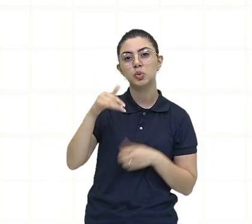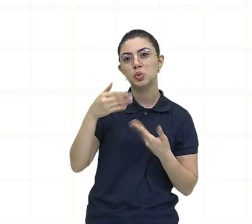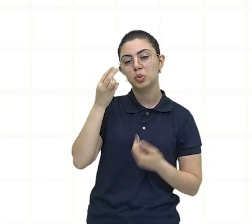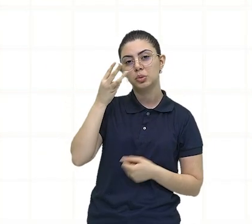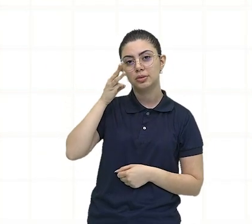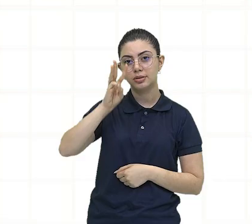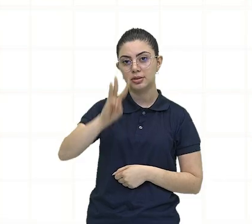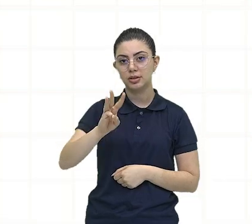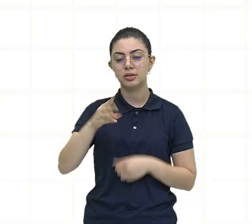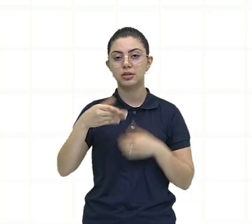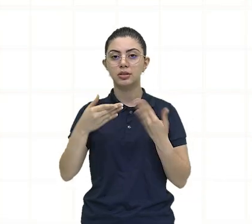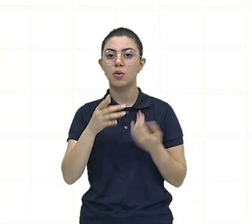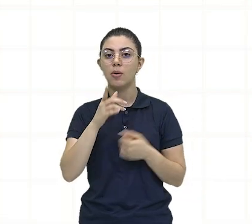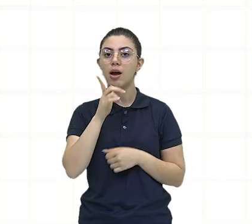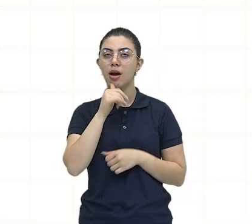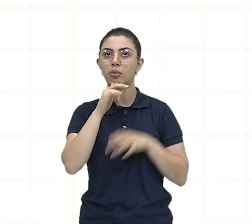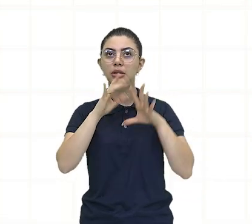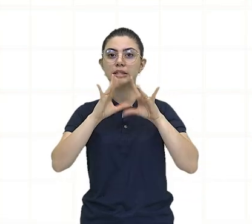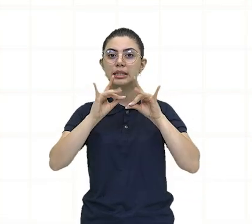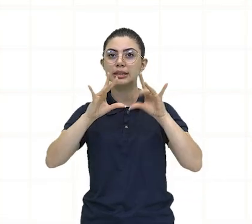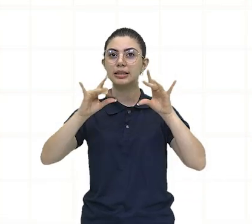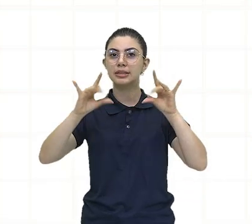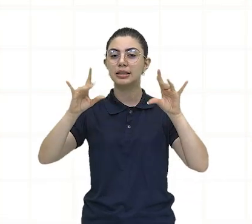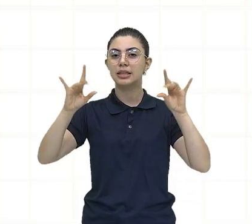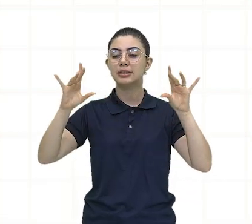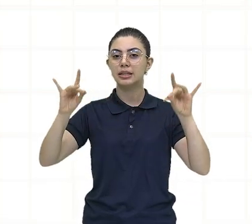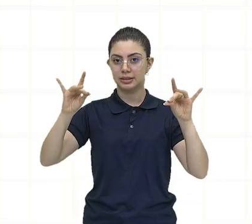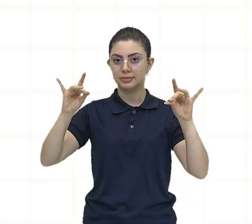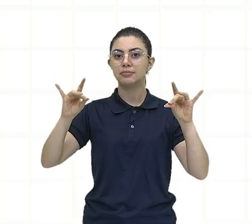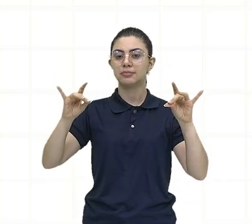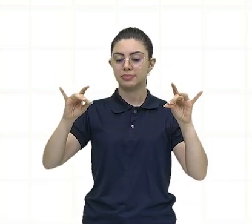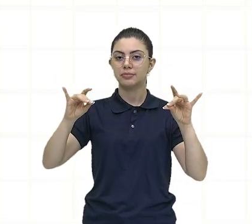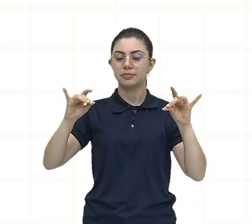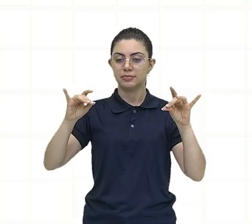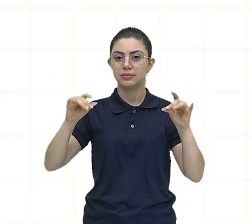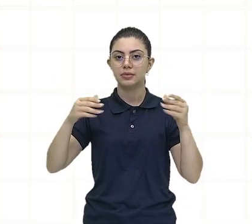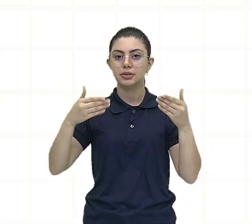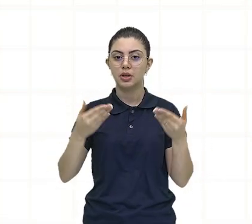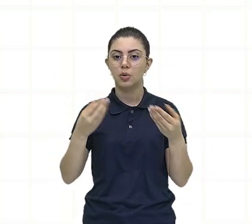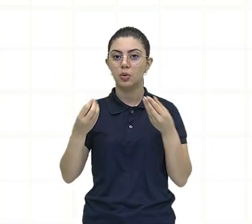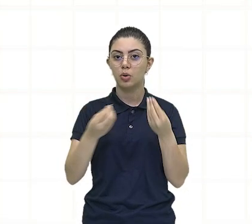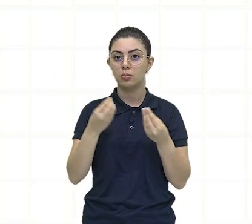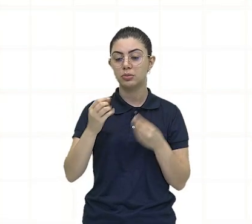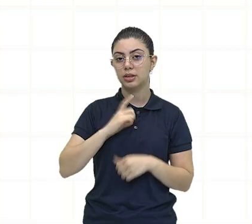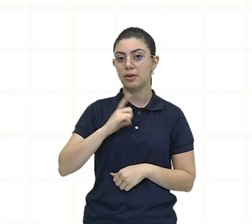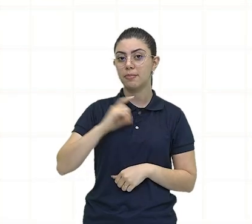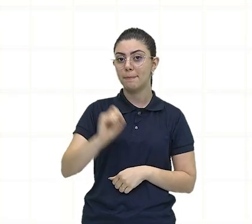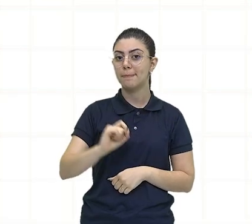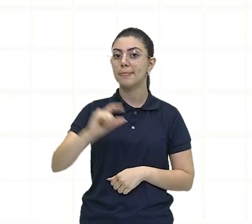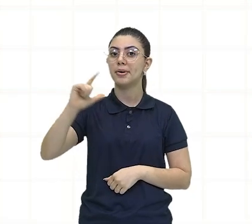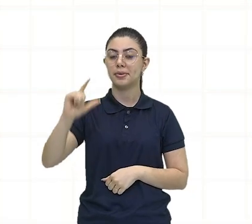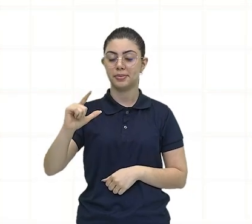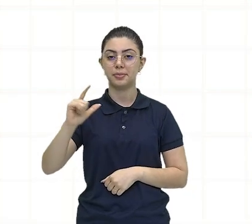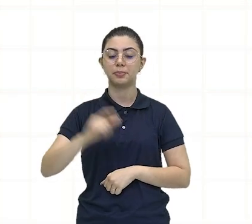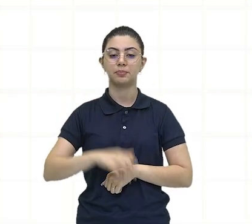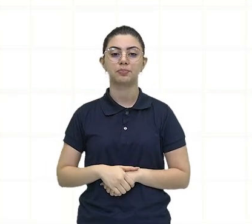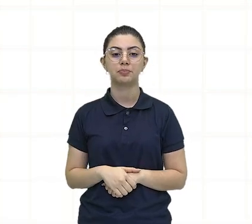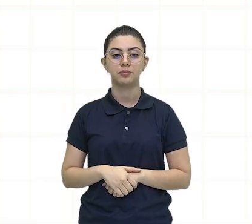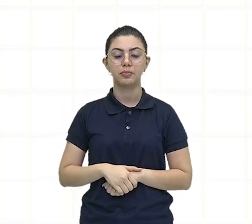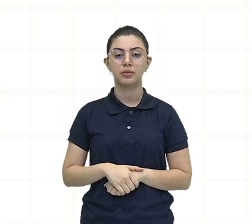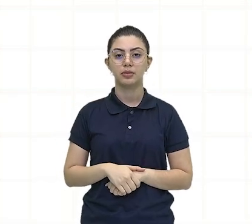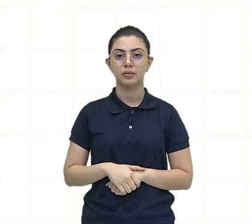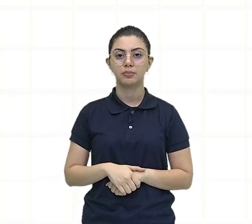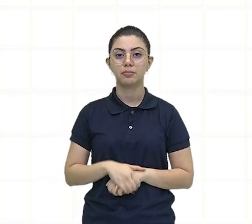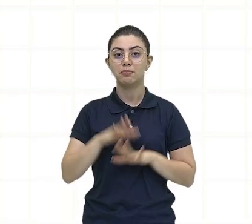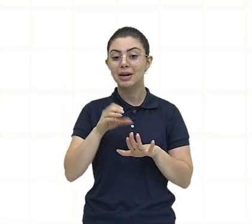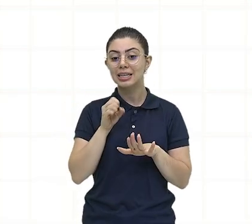a umidade do ar ela vai se tornar mais alta de forma significativa. Enquanto não